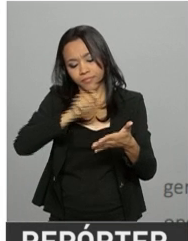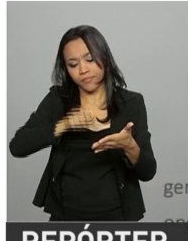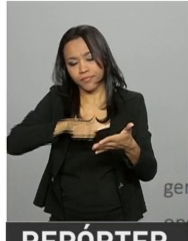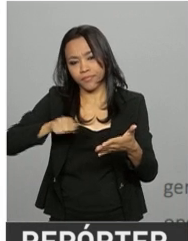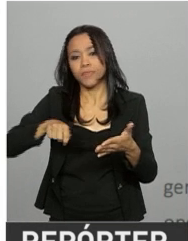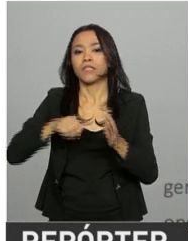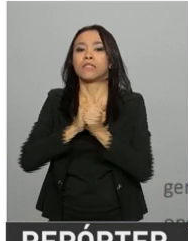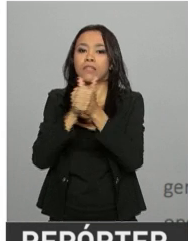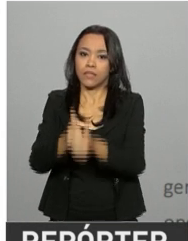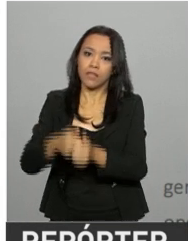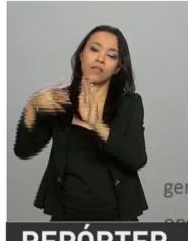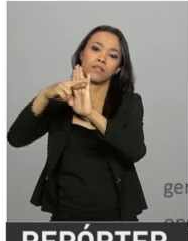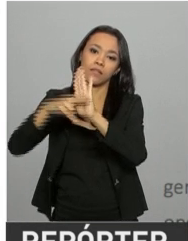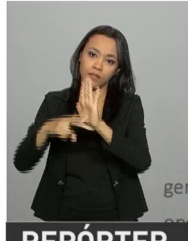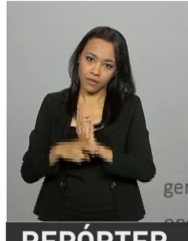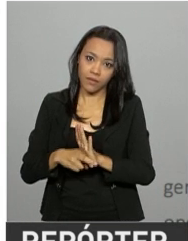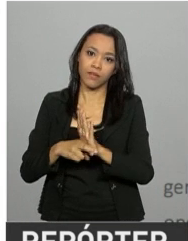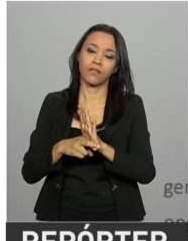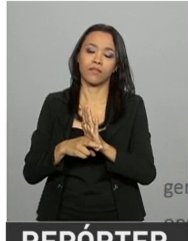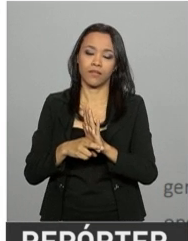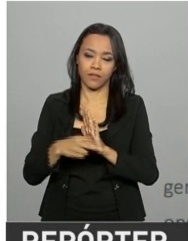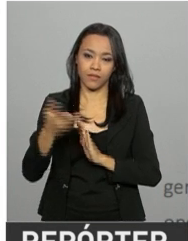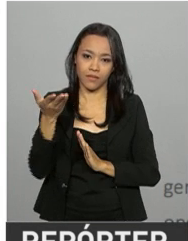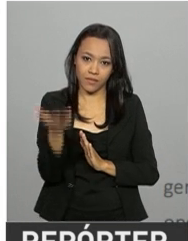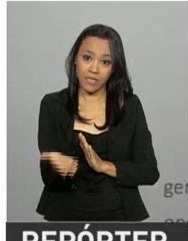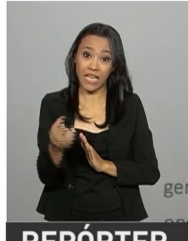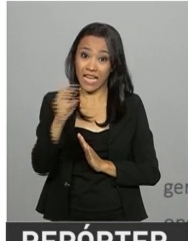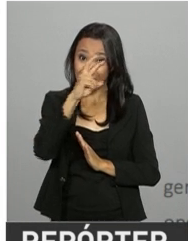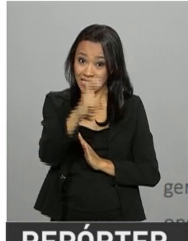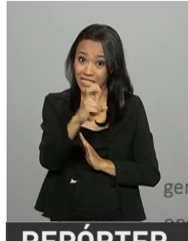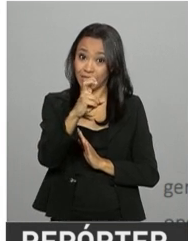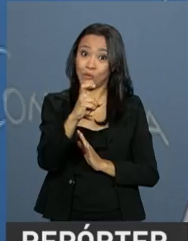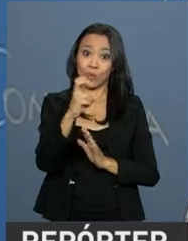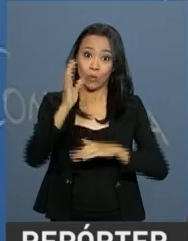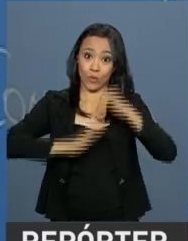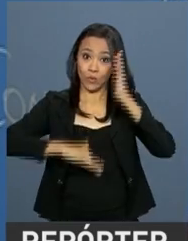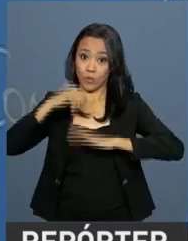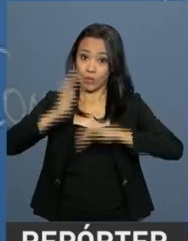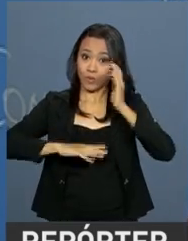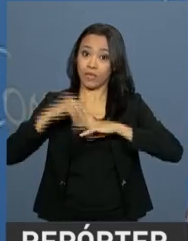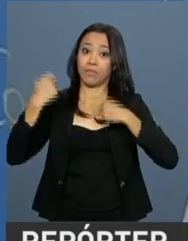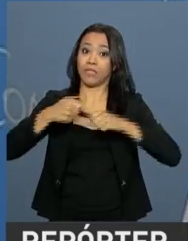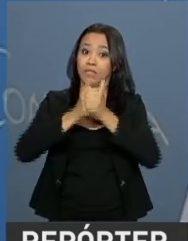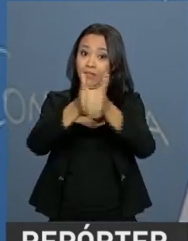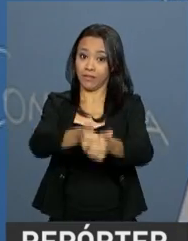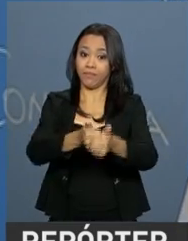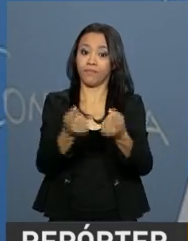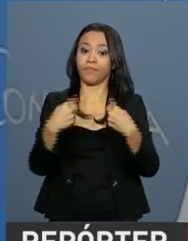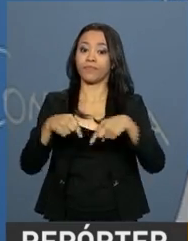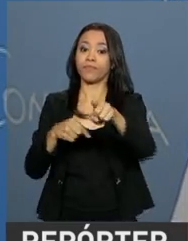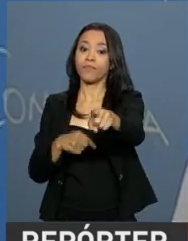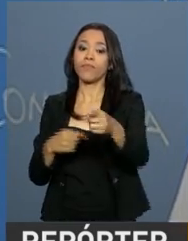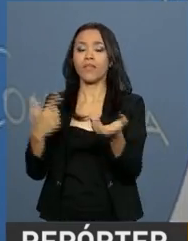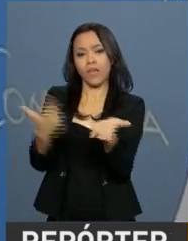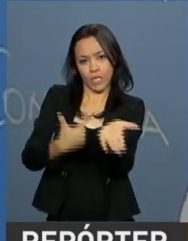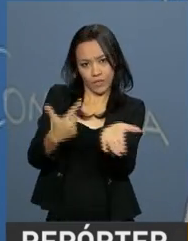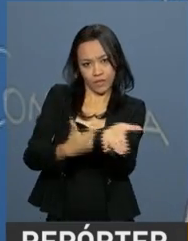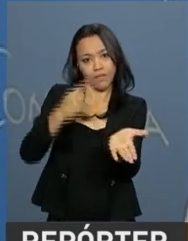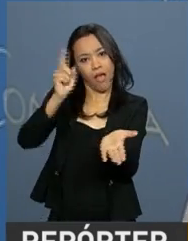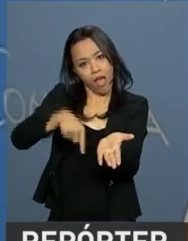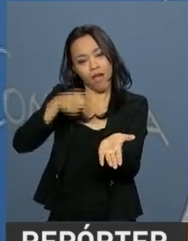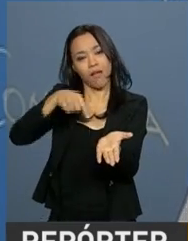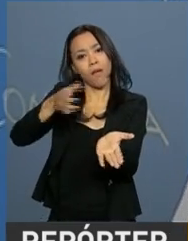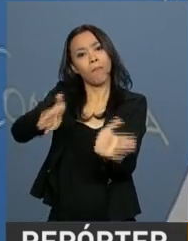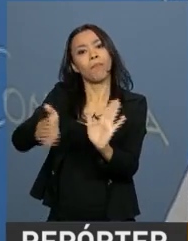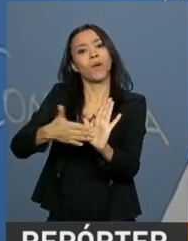exigências relacionadas As cinco competências avaliadas a cartilha vem para para mostrar isso O que é uma